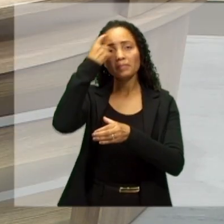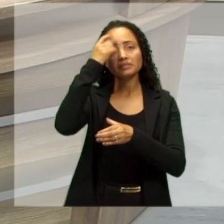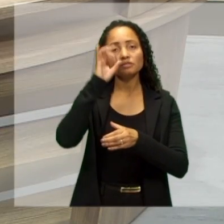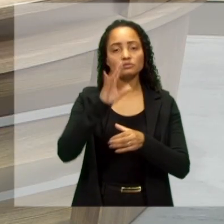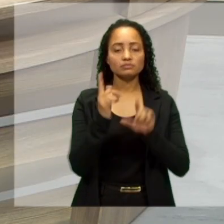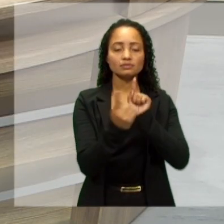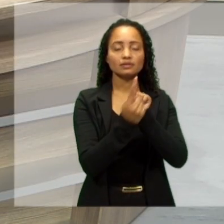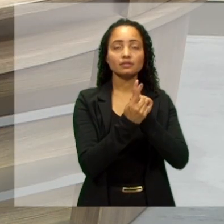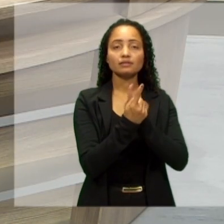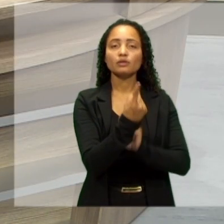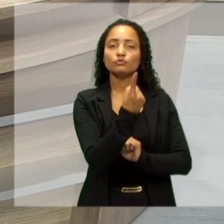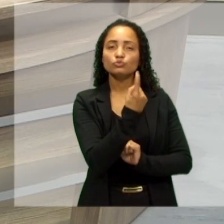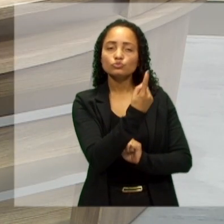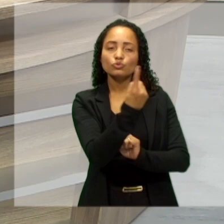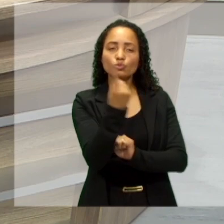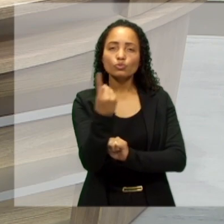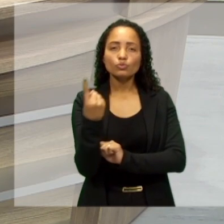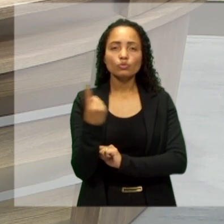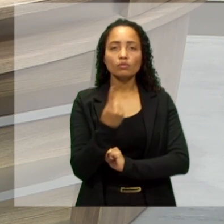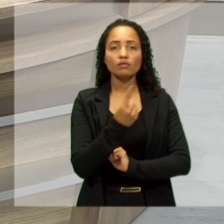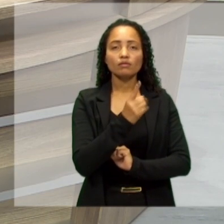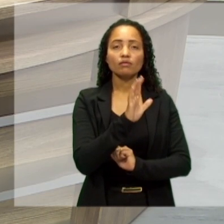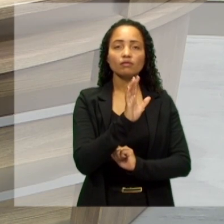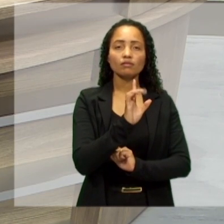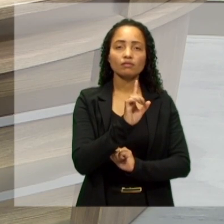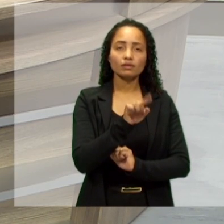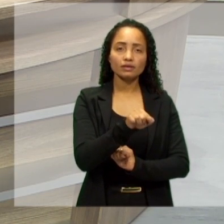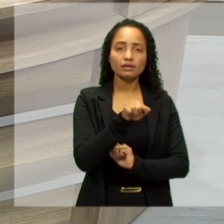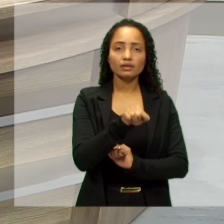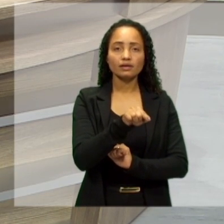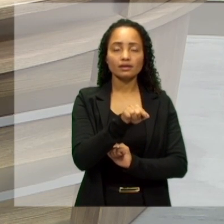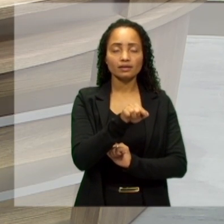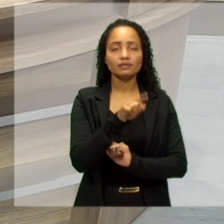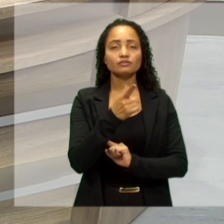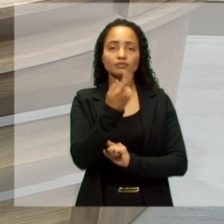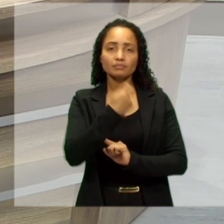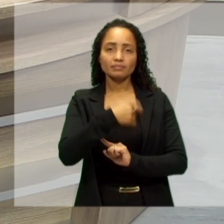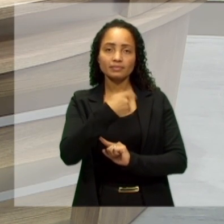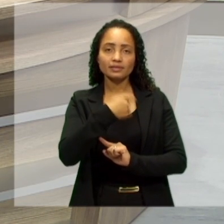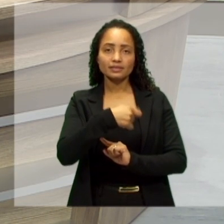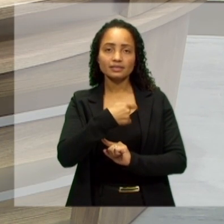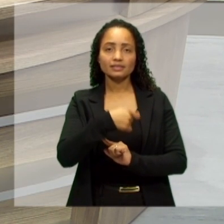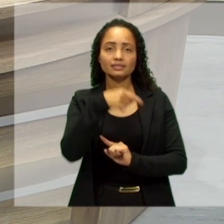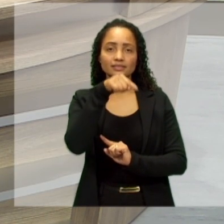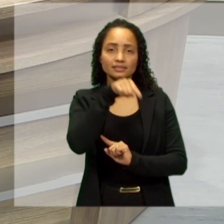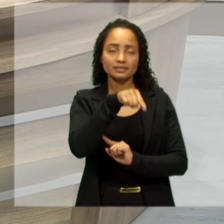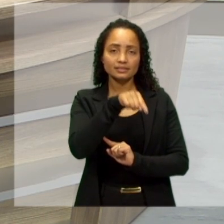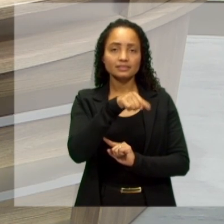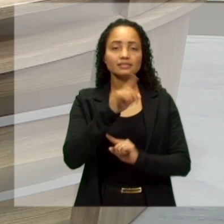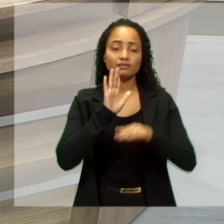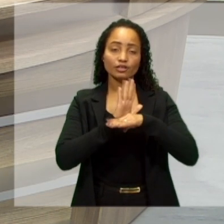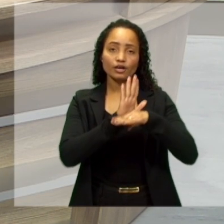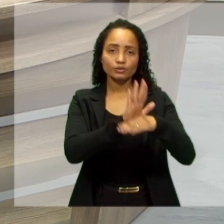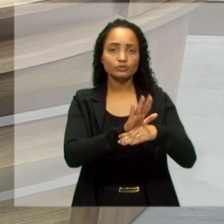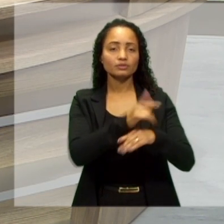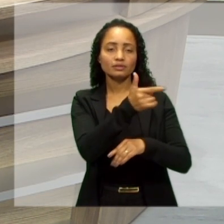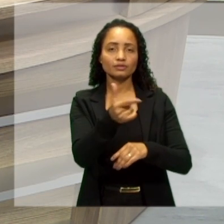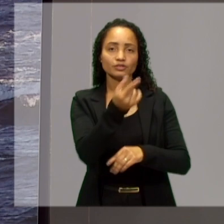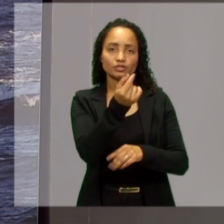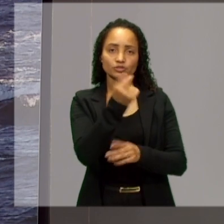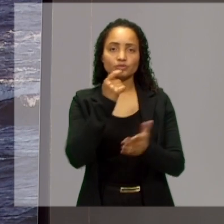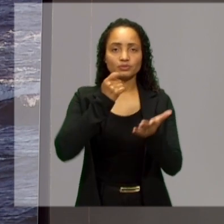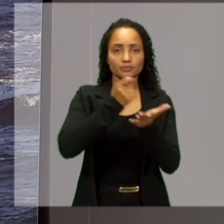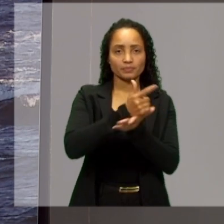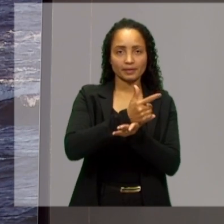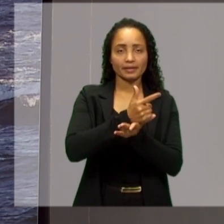as pessoas realmente que possuem essa deficiência financeira para contratar um advogado.